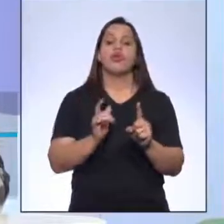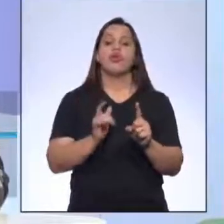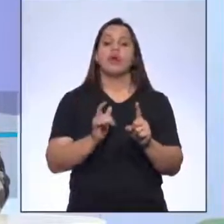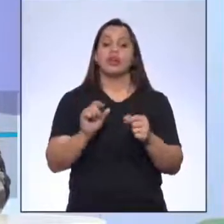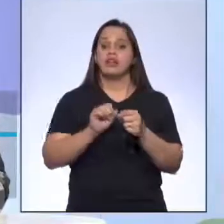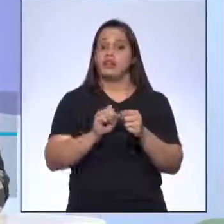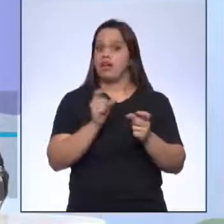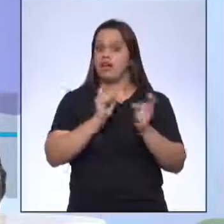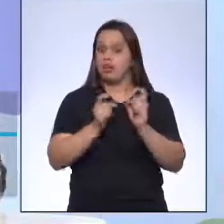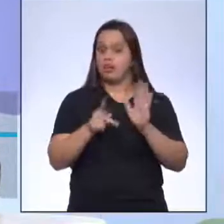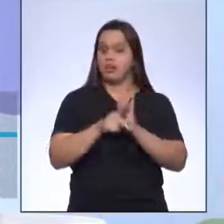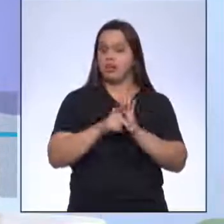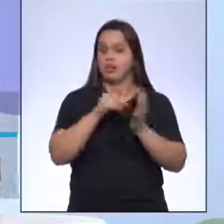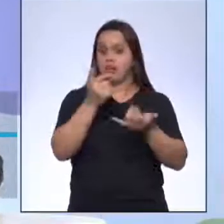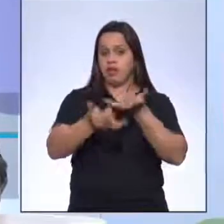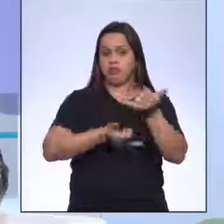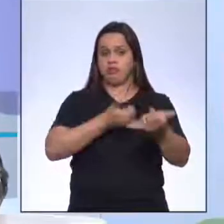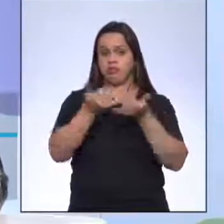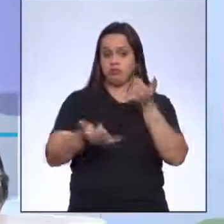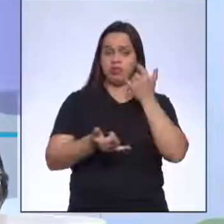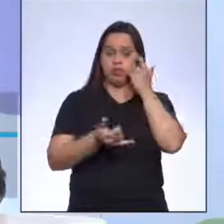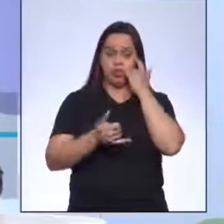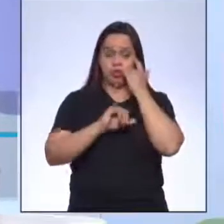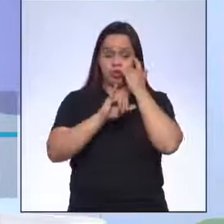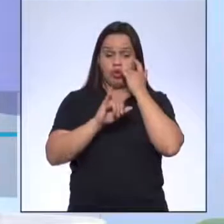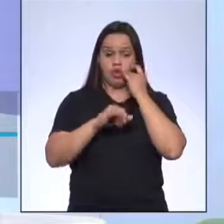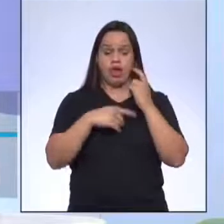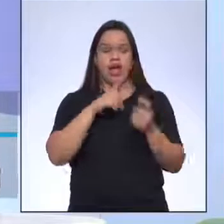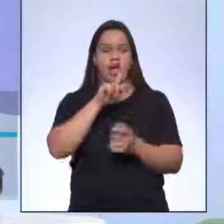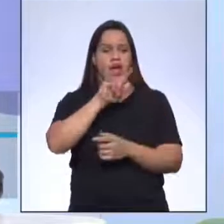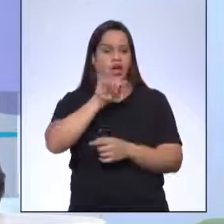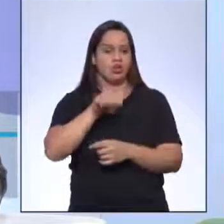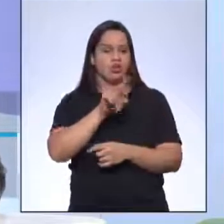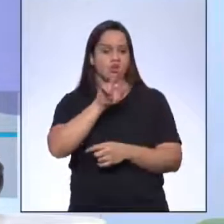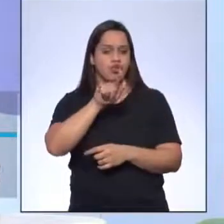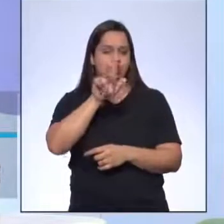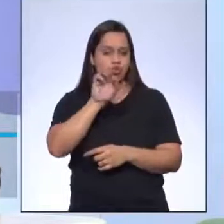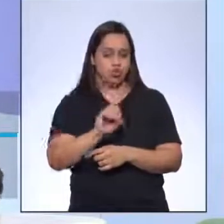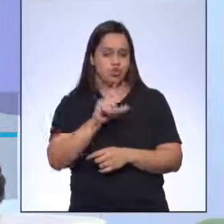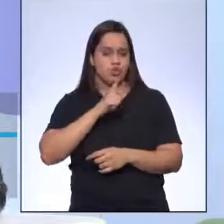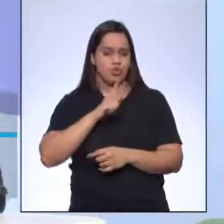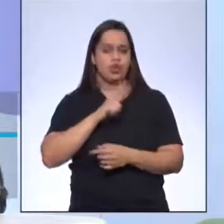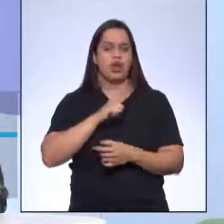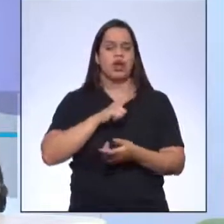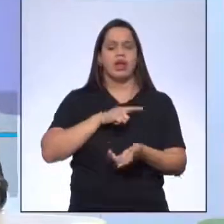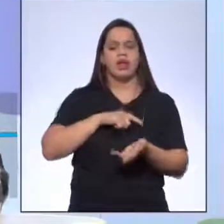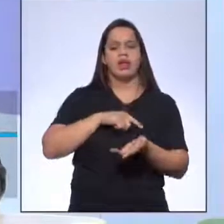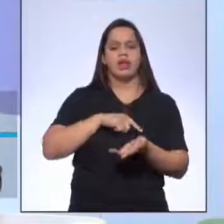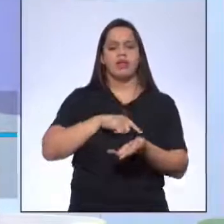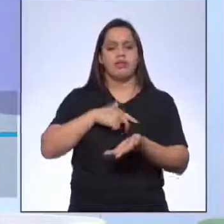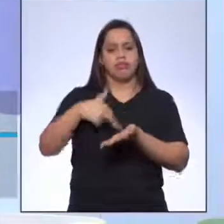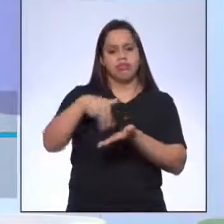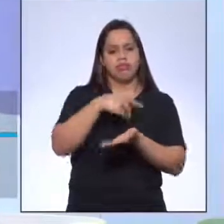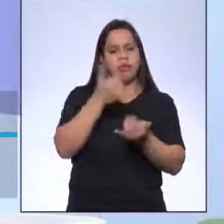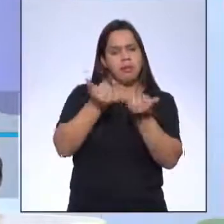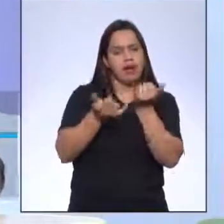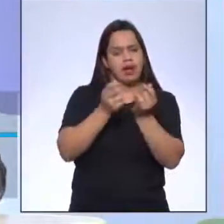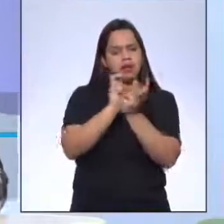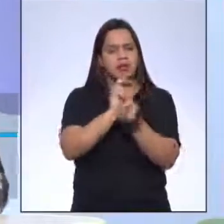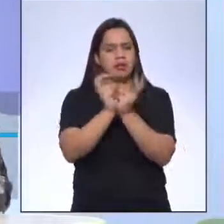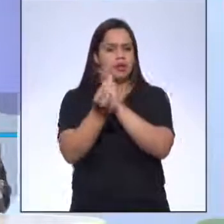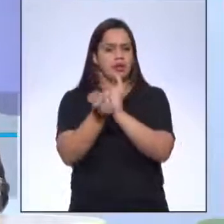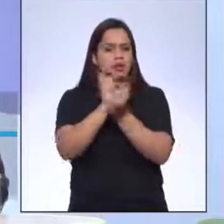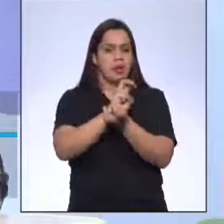jogo. Né? Eles veem como... O jongo ele tem passos meio parecidos com o da capoeira, só que tem